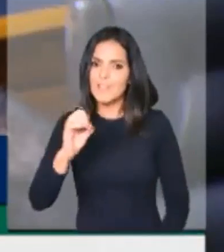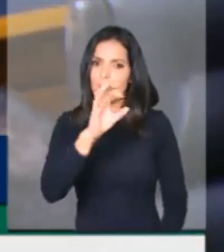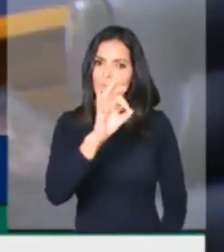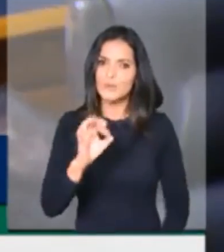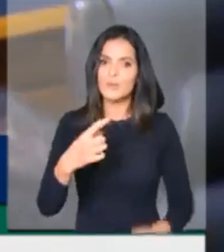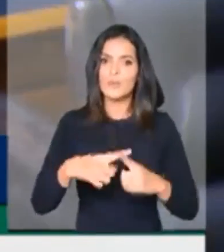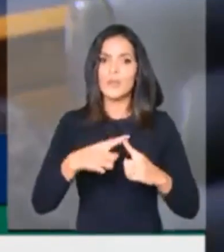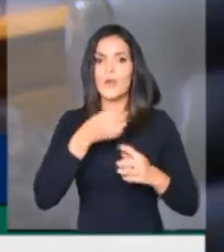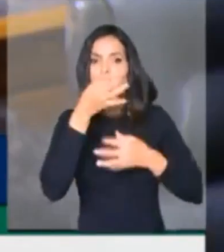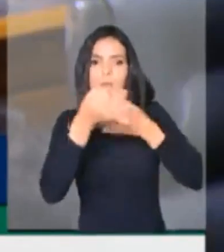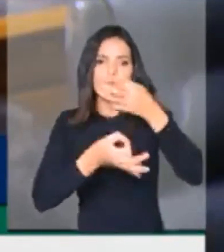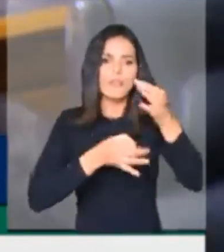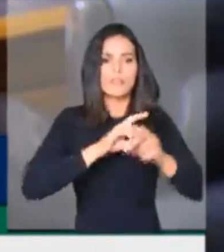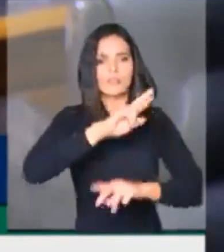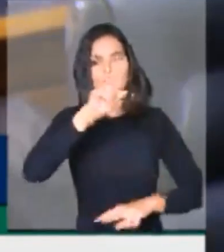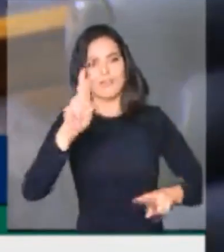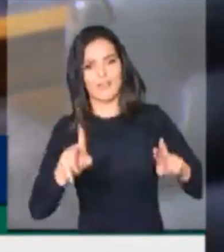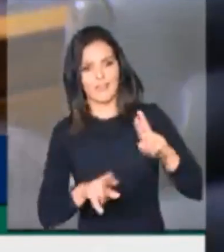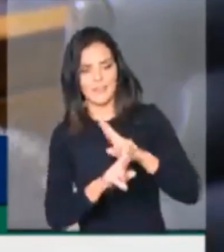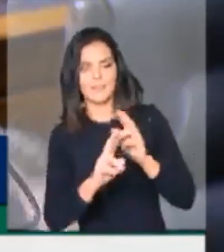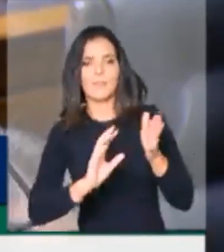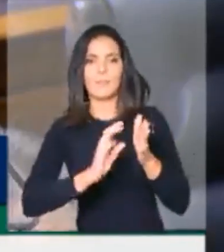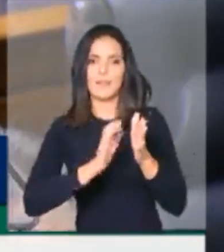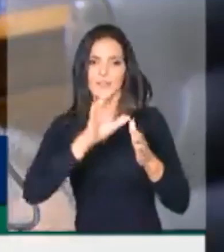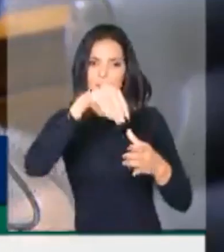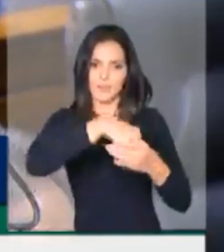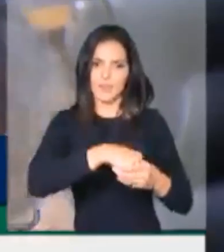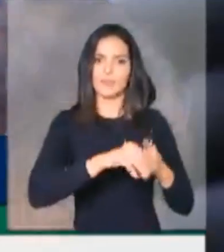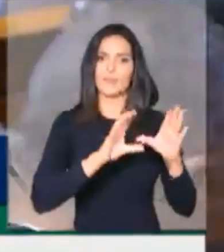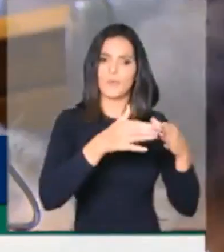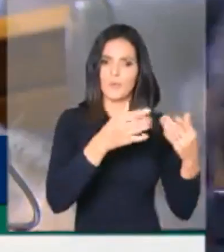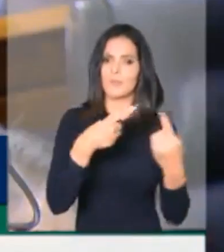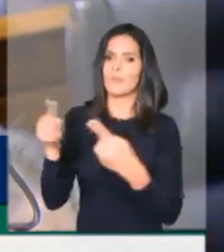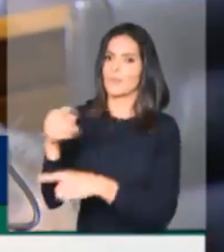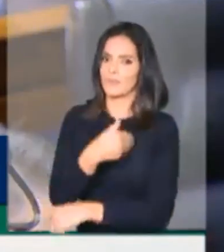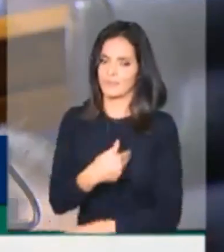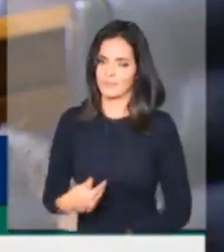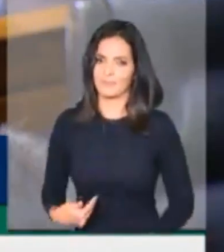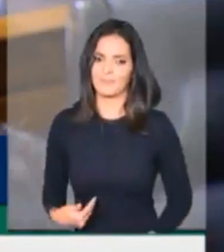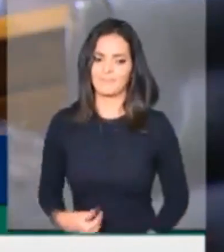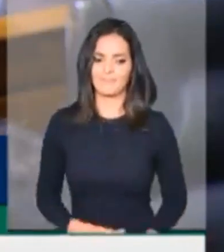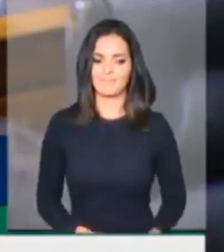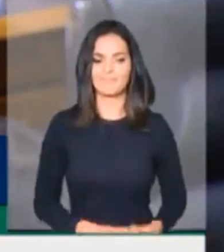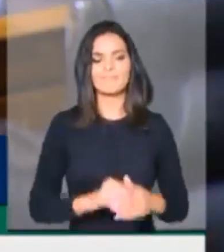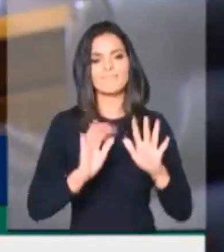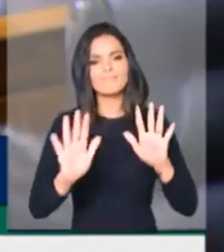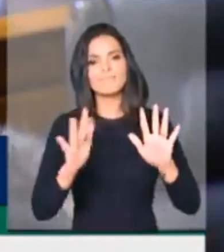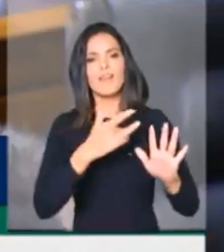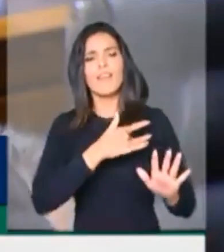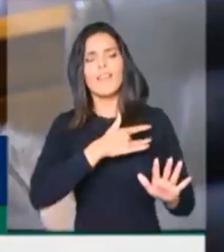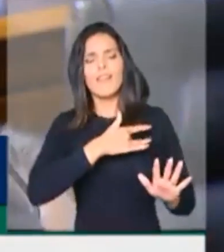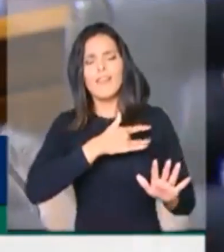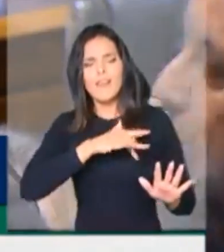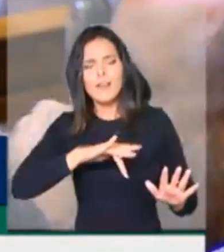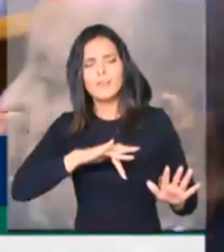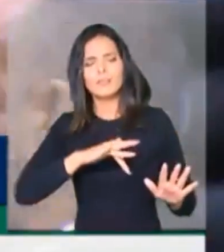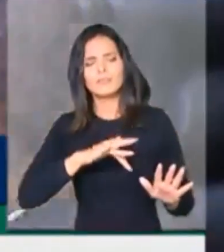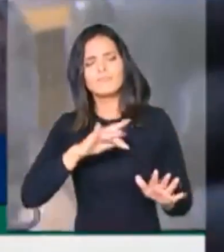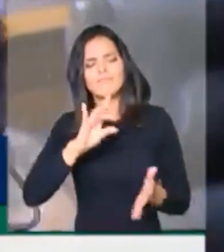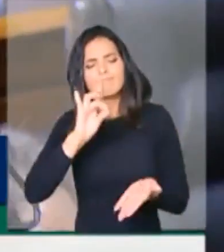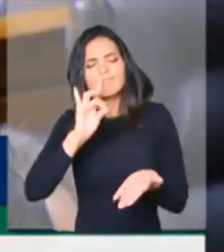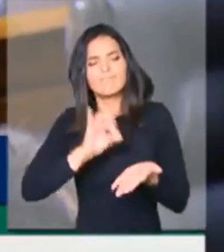das diferentes opiniões dos partidos da oposição que se manifestaram. Mas lamento, sinceramente,